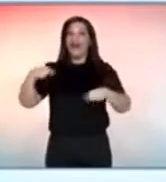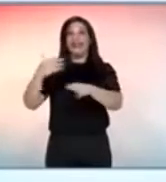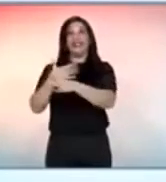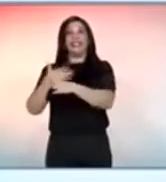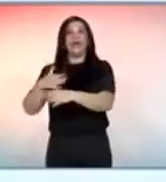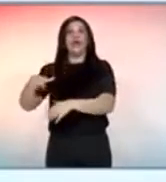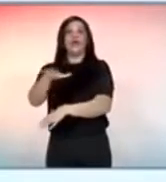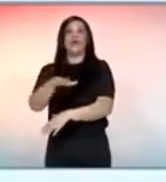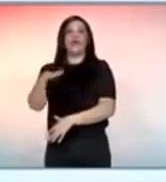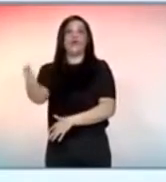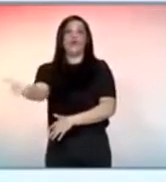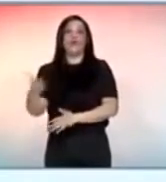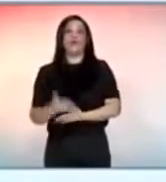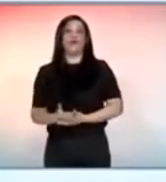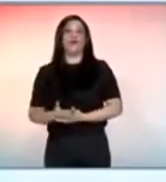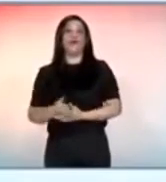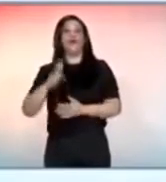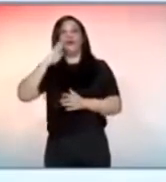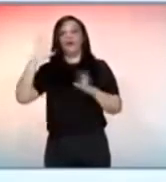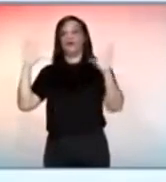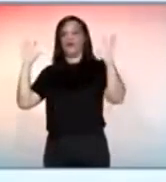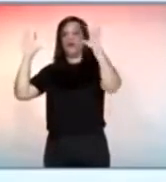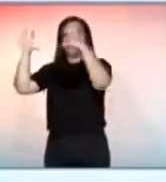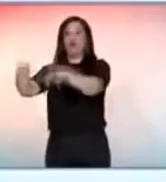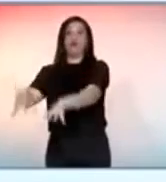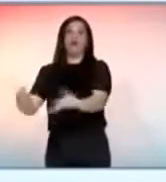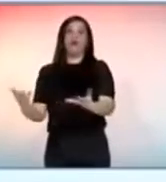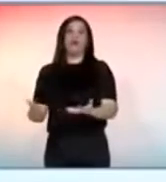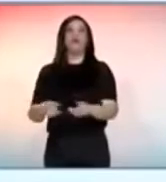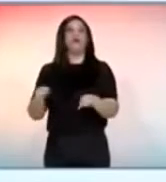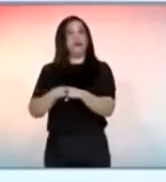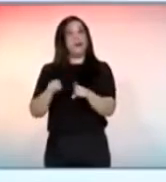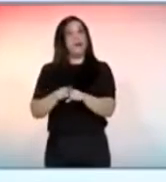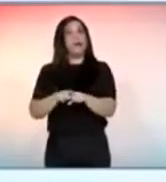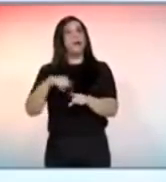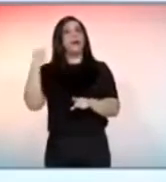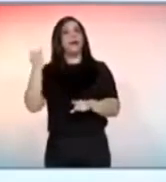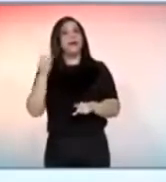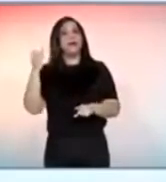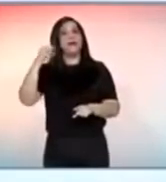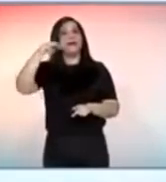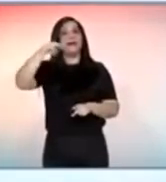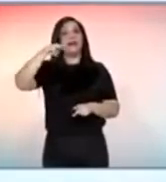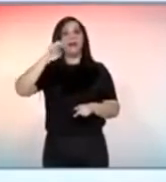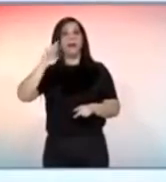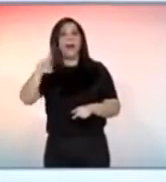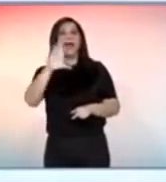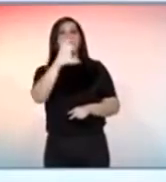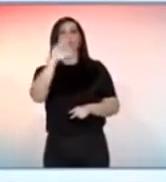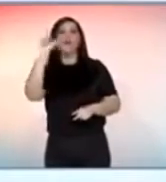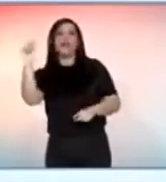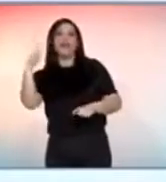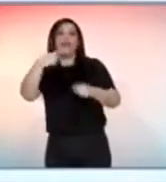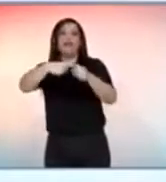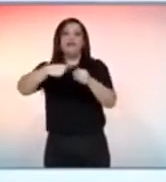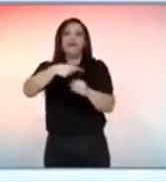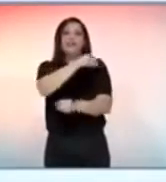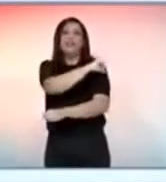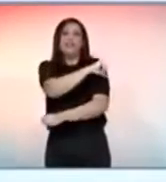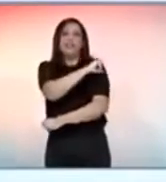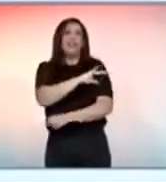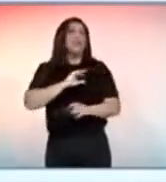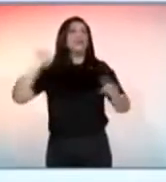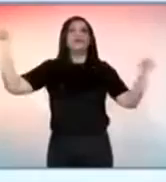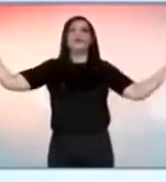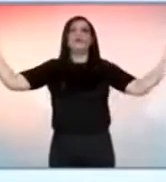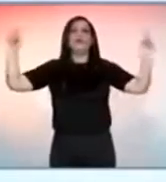centro da cidade. Então há uma concentração muito grande. A gente quer fazer também com que o Meir, que Campo Grande, que são bairros estratégicos da Zona Norte e da